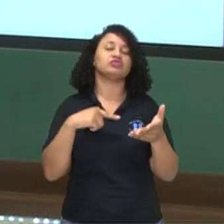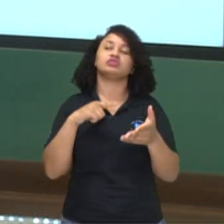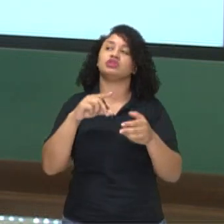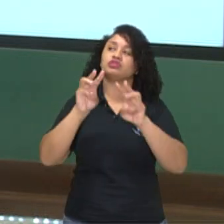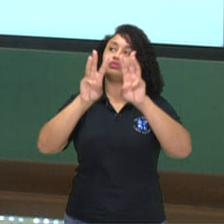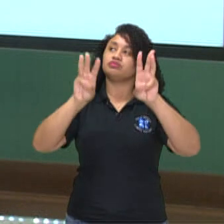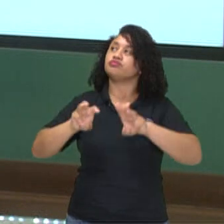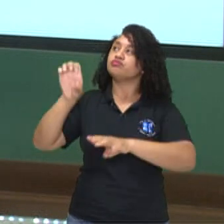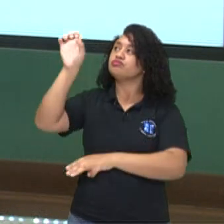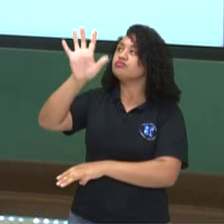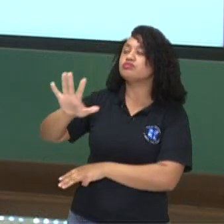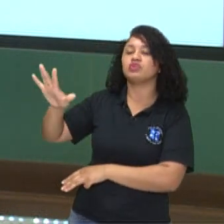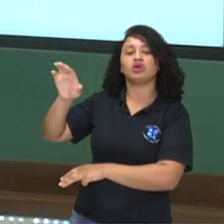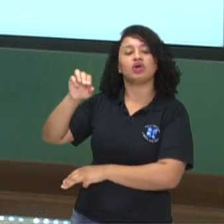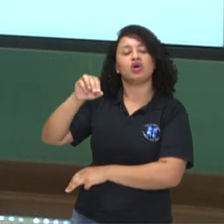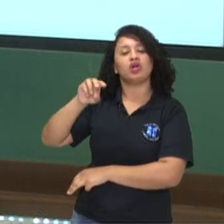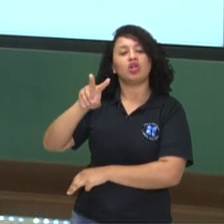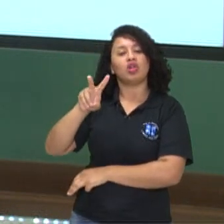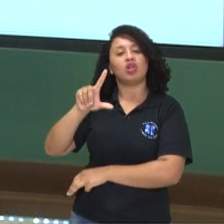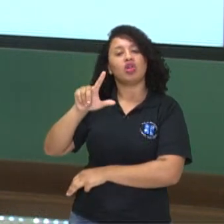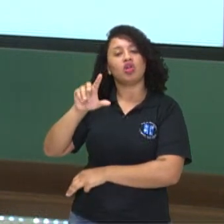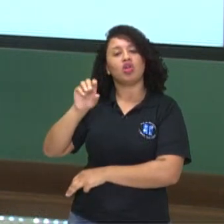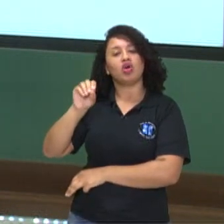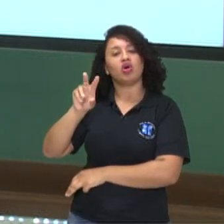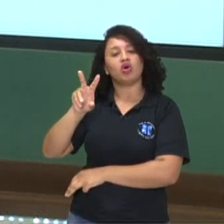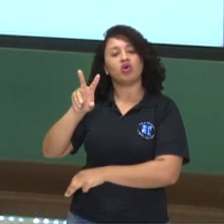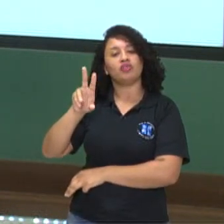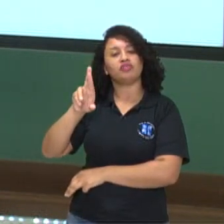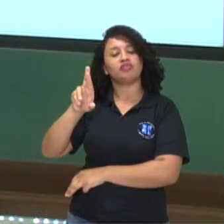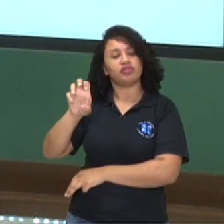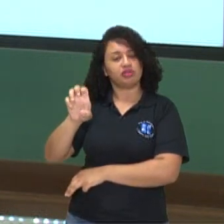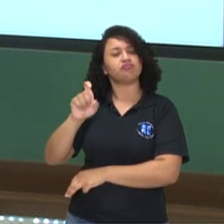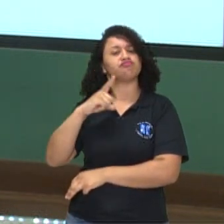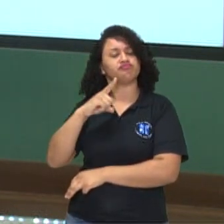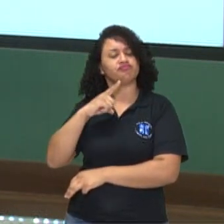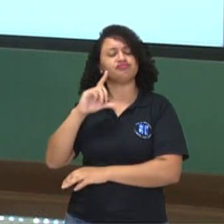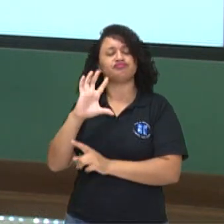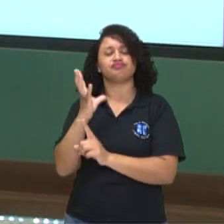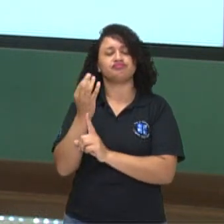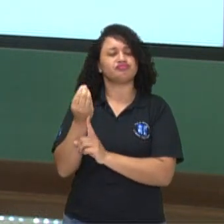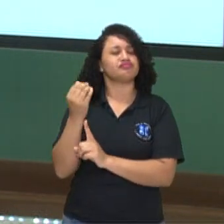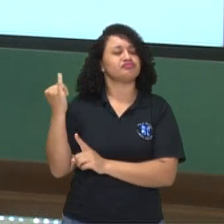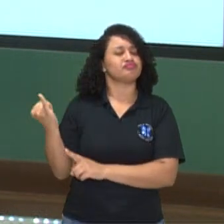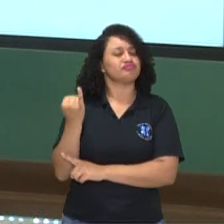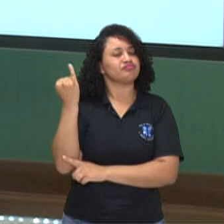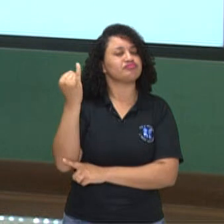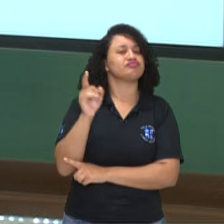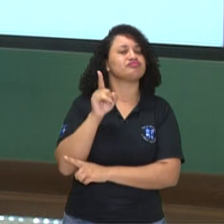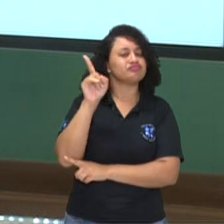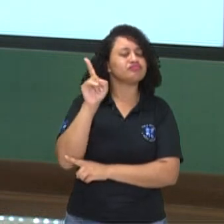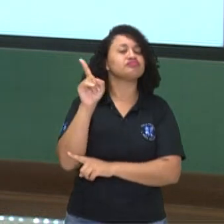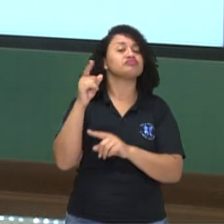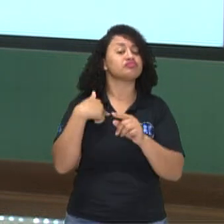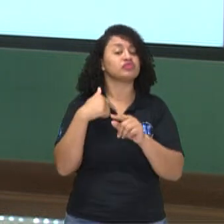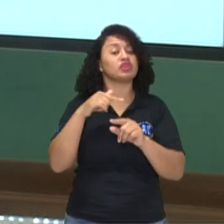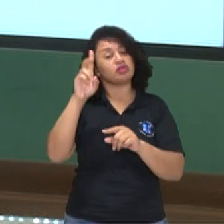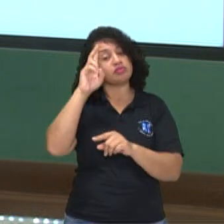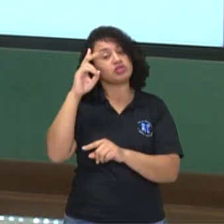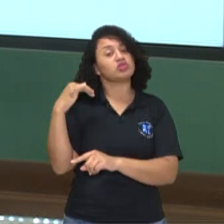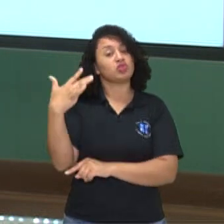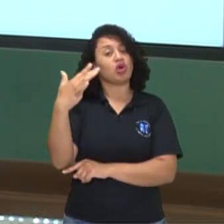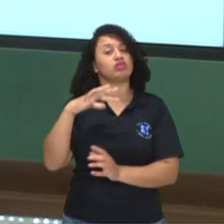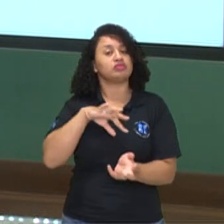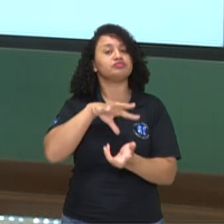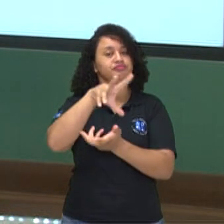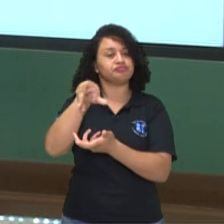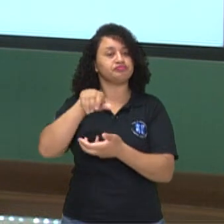europeus, por exemplo, do Louvre, né, com um acervo de arte gigantesco, importante para a história da humanidade. Então, a